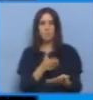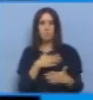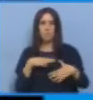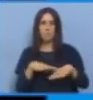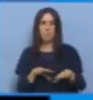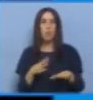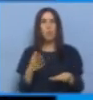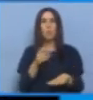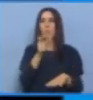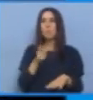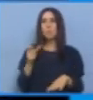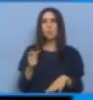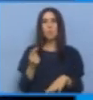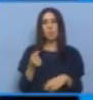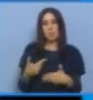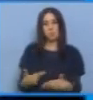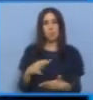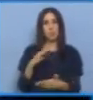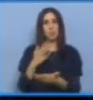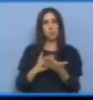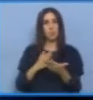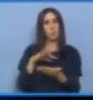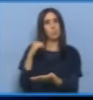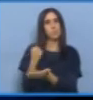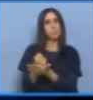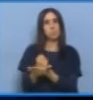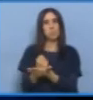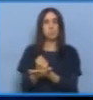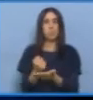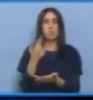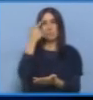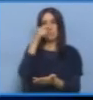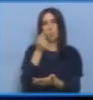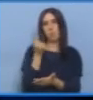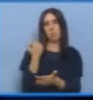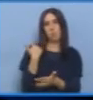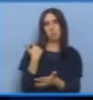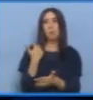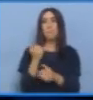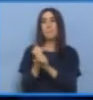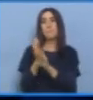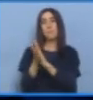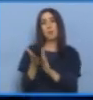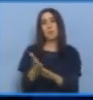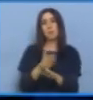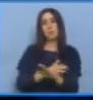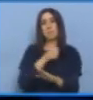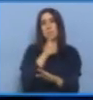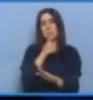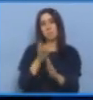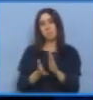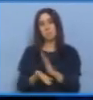férias, ou pessoas que acabaram neste momento os seus estudos e que estão recém-licenciados antes de entrar no mercado de trabalho. Decidem